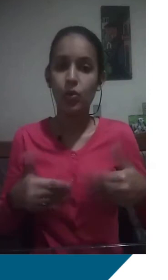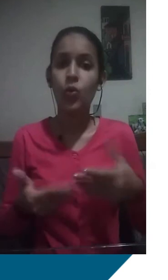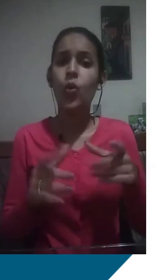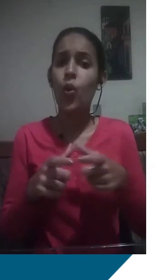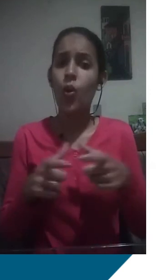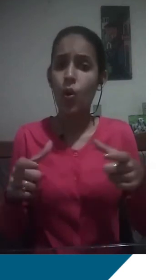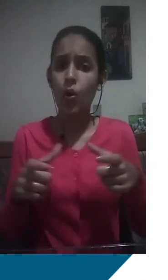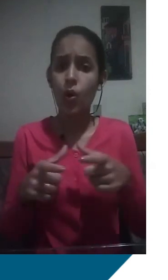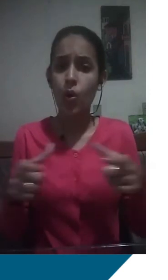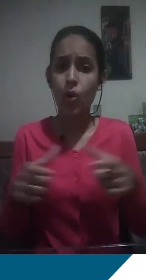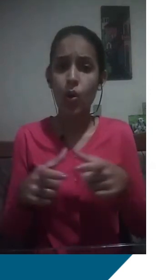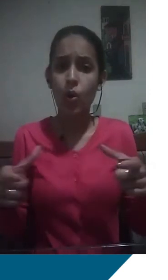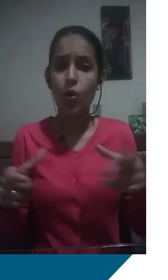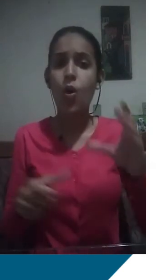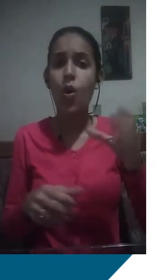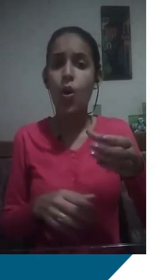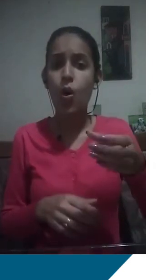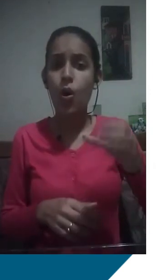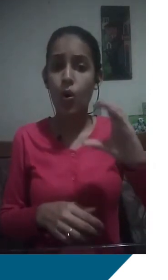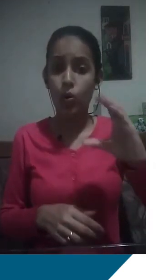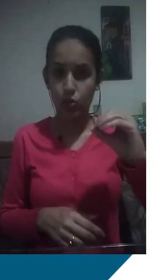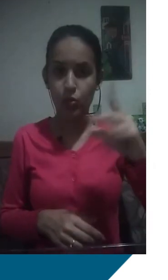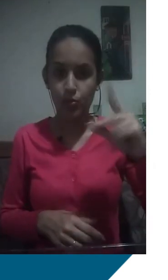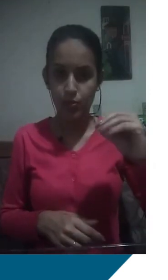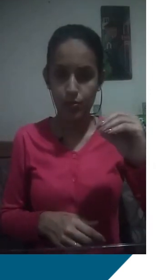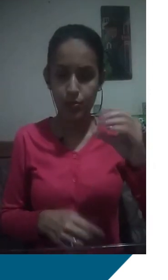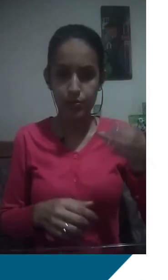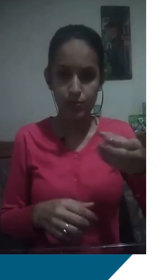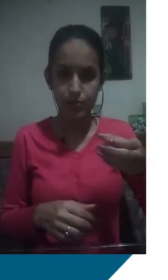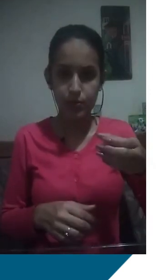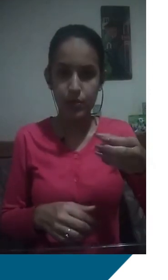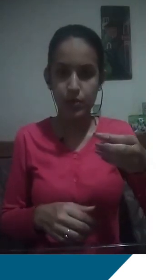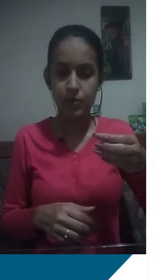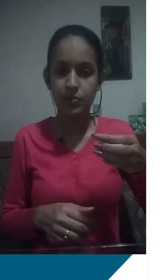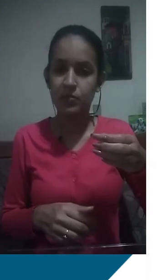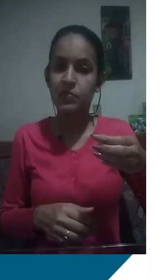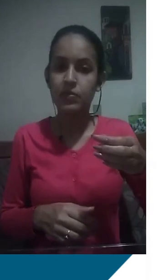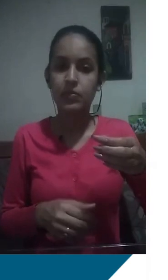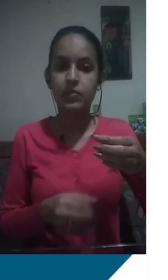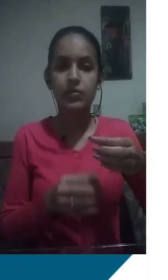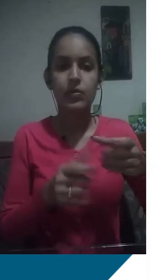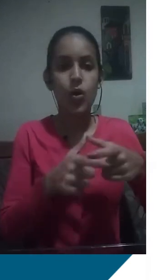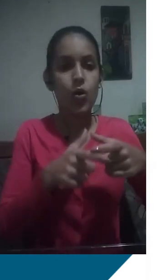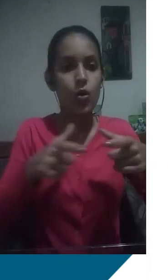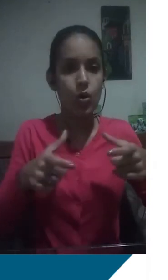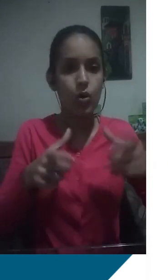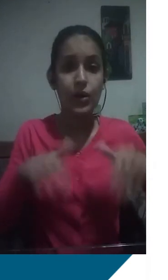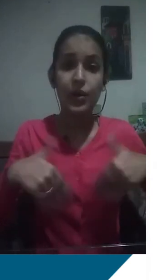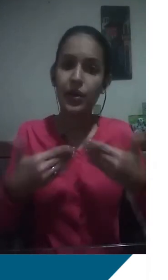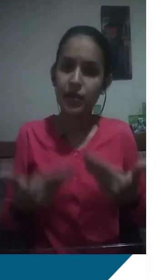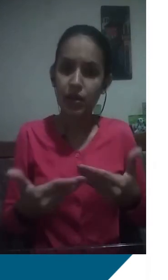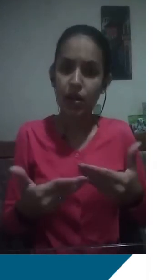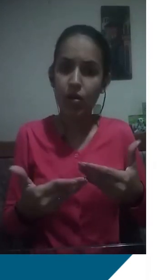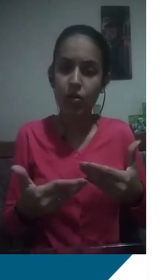ele comporta um volume um pouco maior do que ele ocupava antes. Tá? Então, essa parte de azul escuro aqui em cima é o quanto que ele